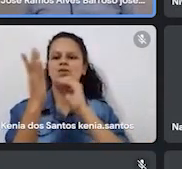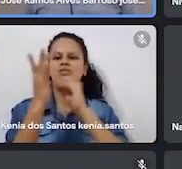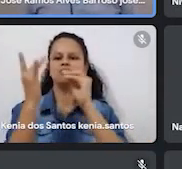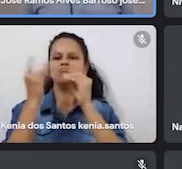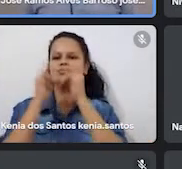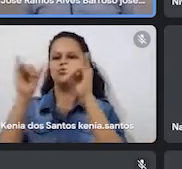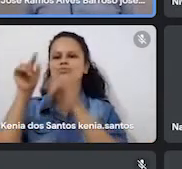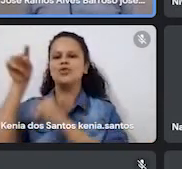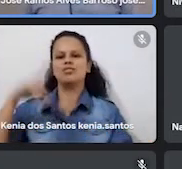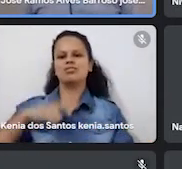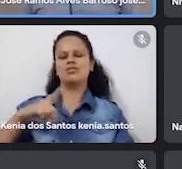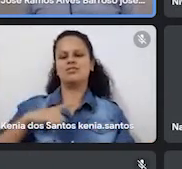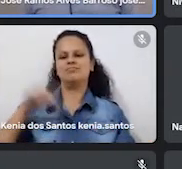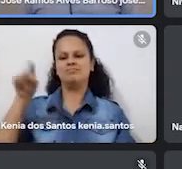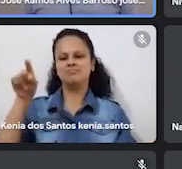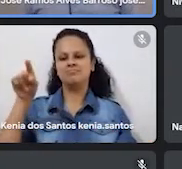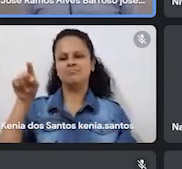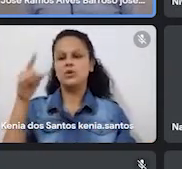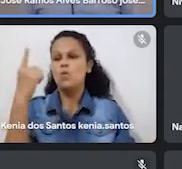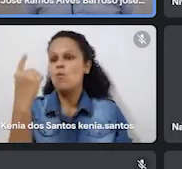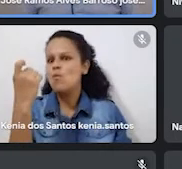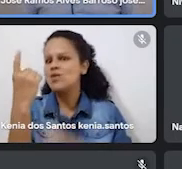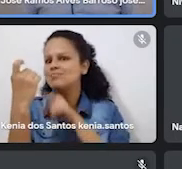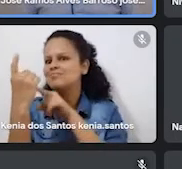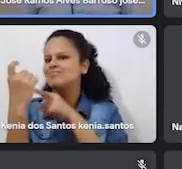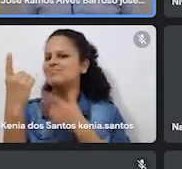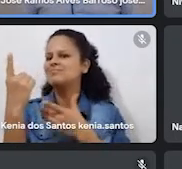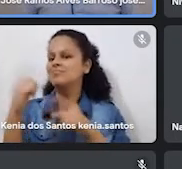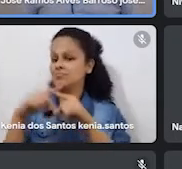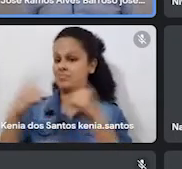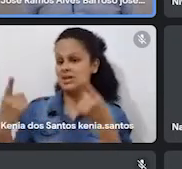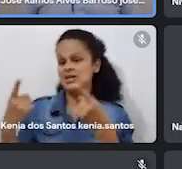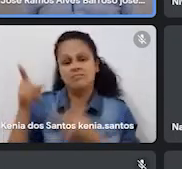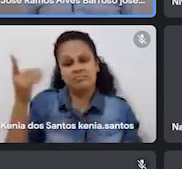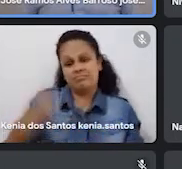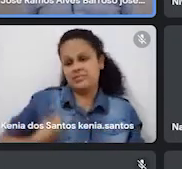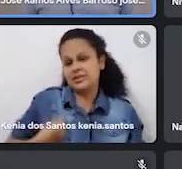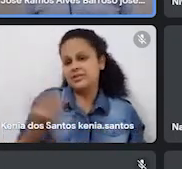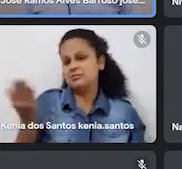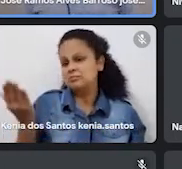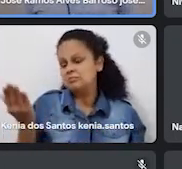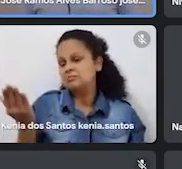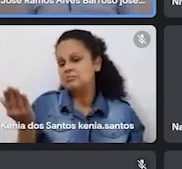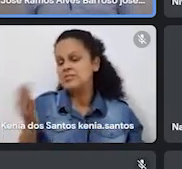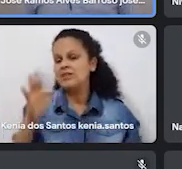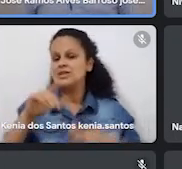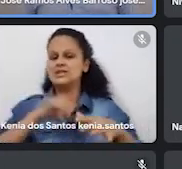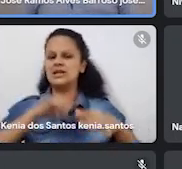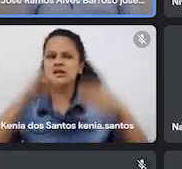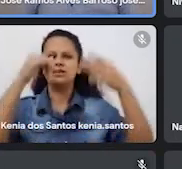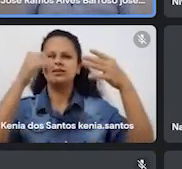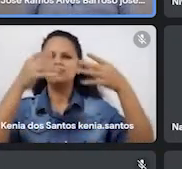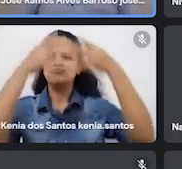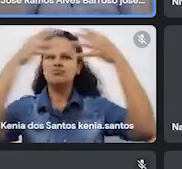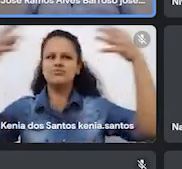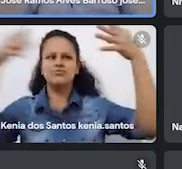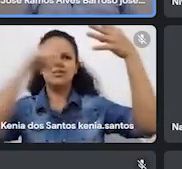Mas, o que acontece? Existe. Às vezes tinha cabo caído lá, e o